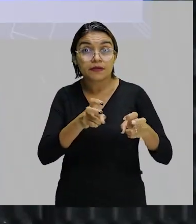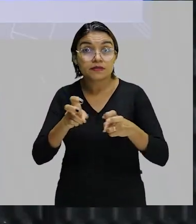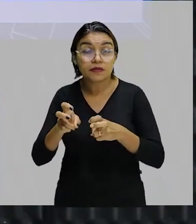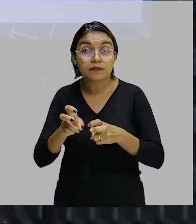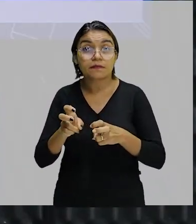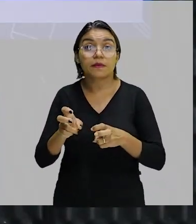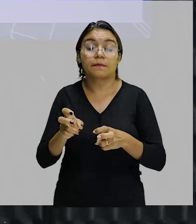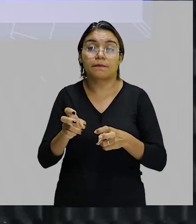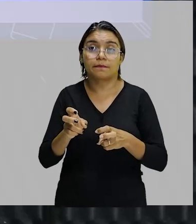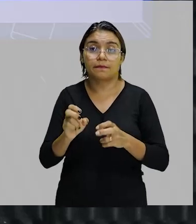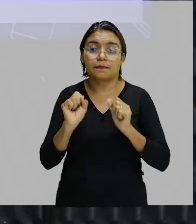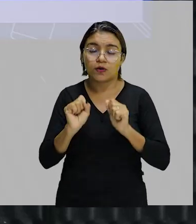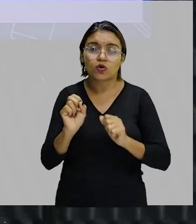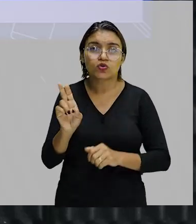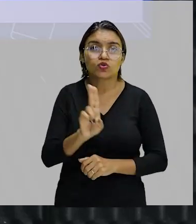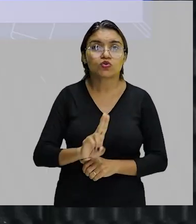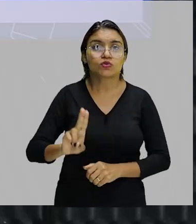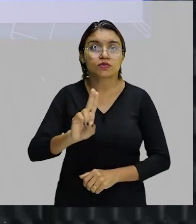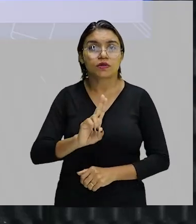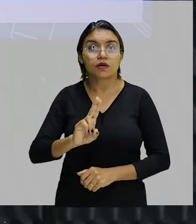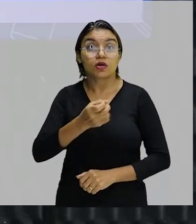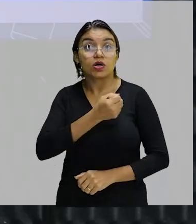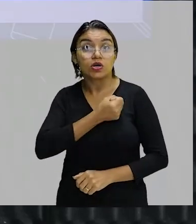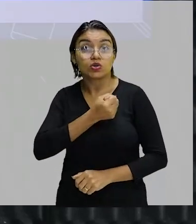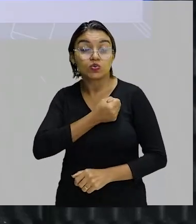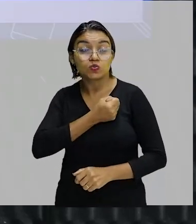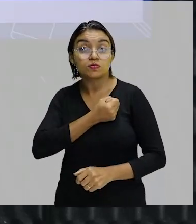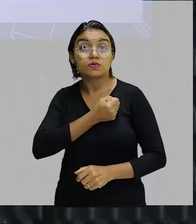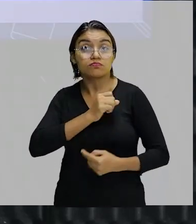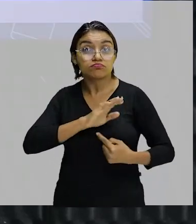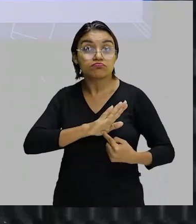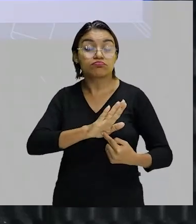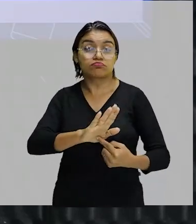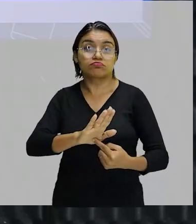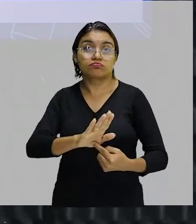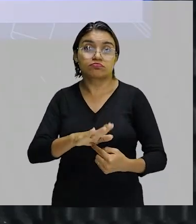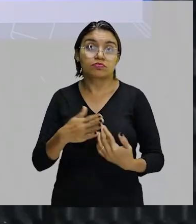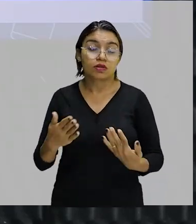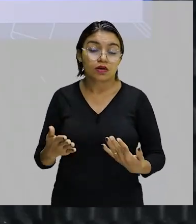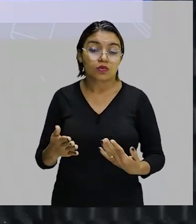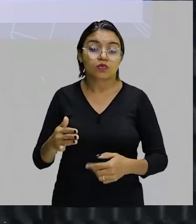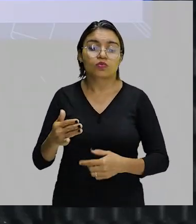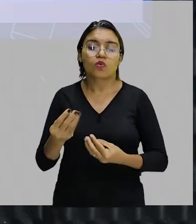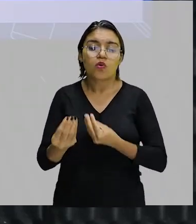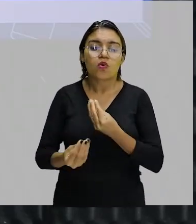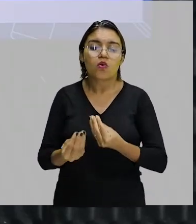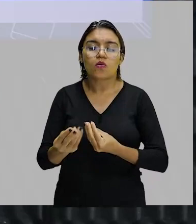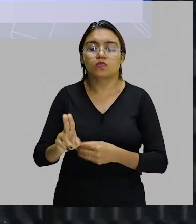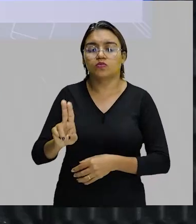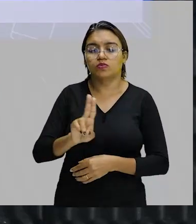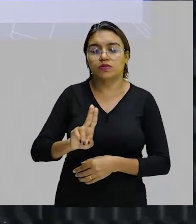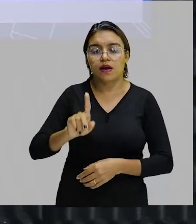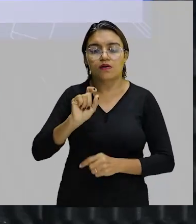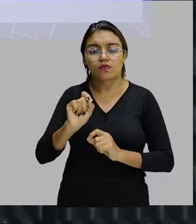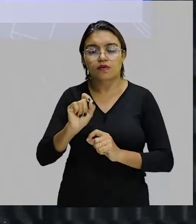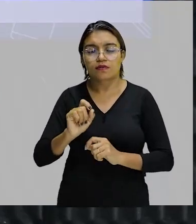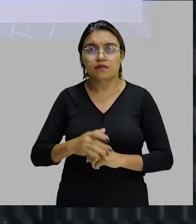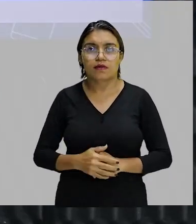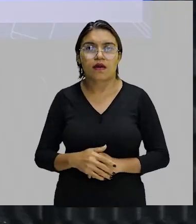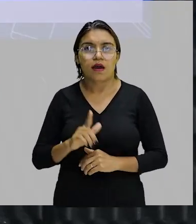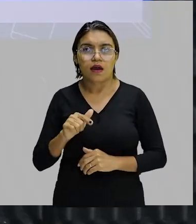gente pode colocar termos em evidência. E o procedimento após colocar esses termos em evidência é